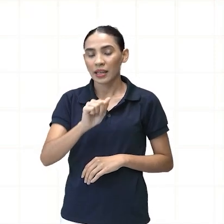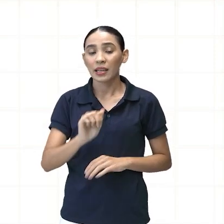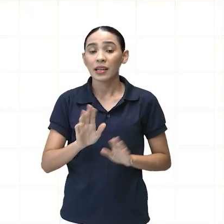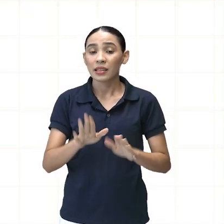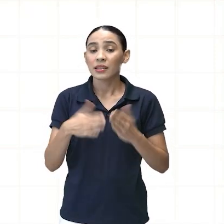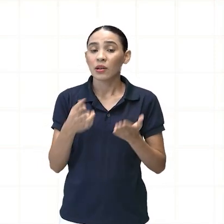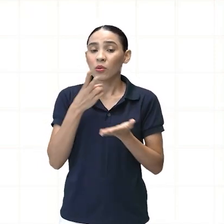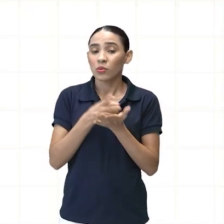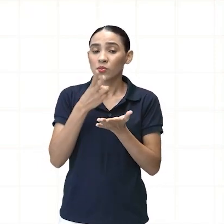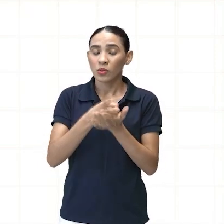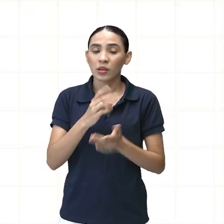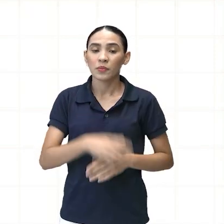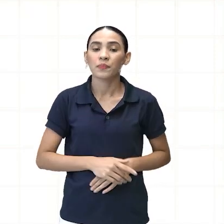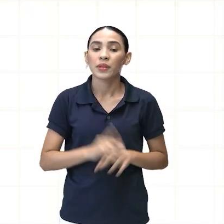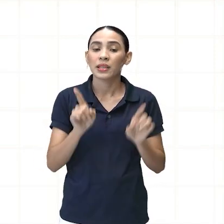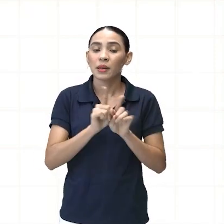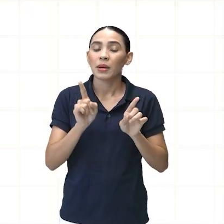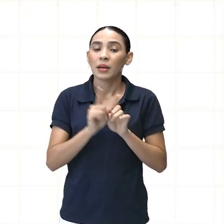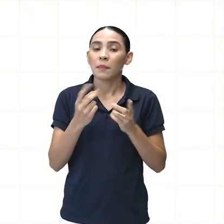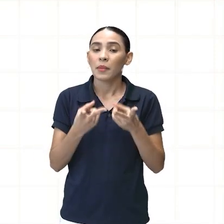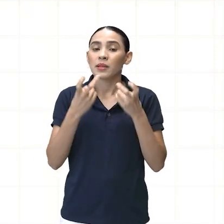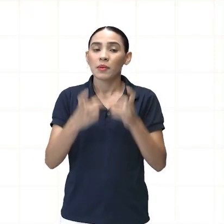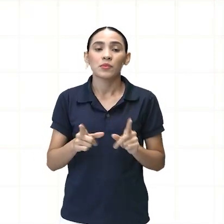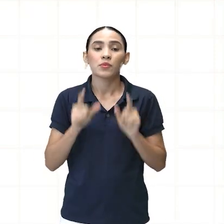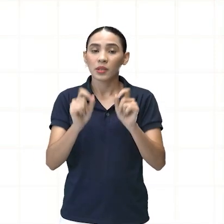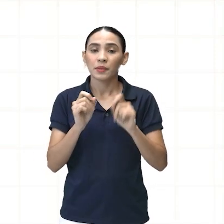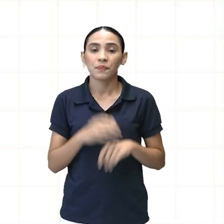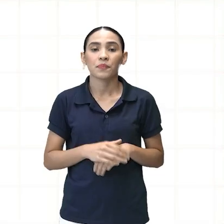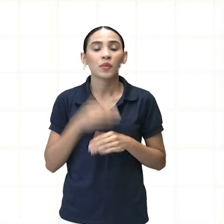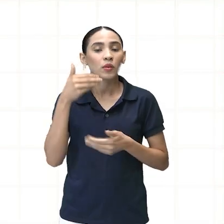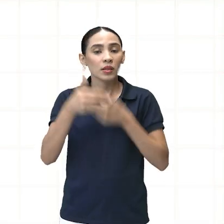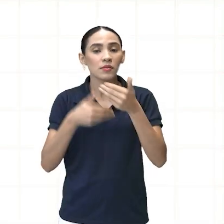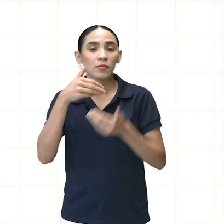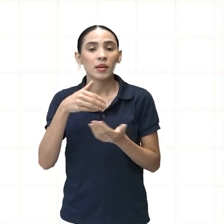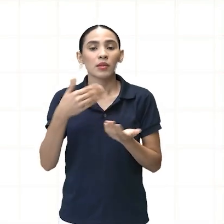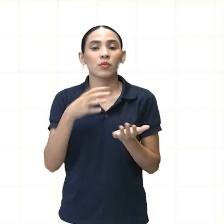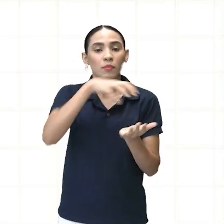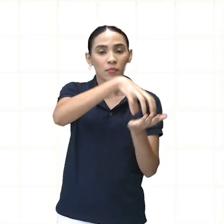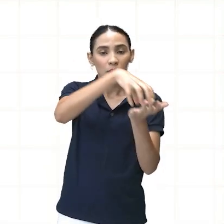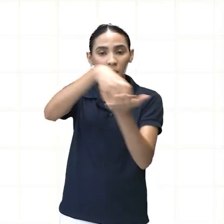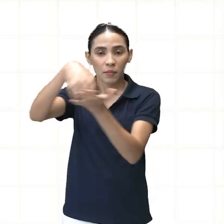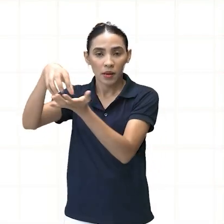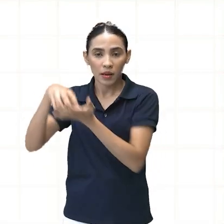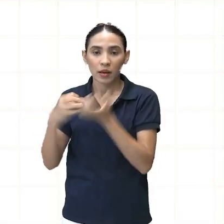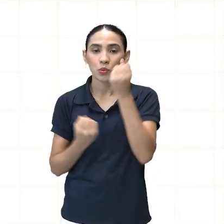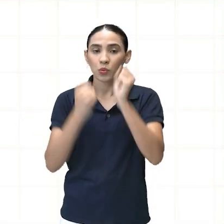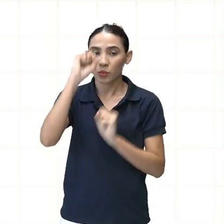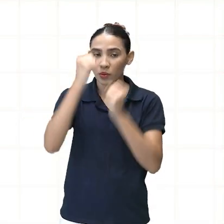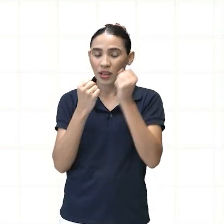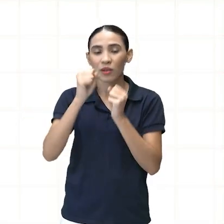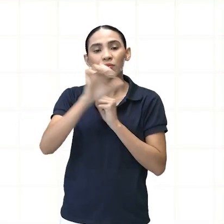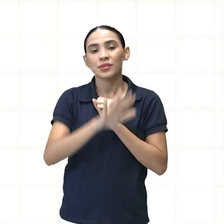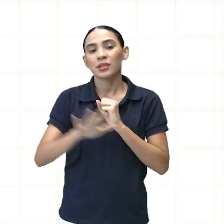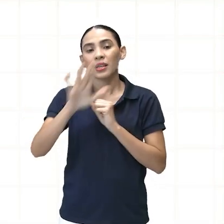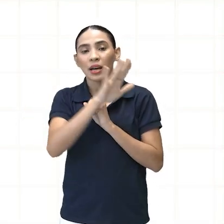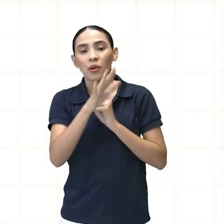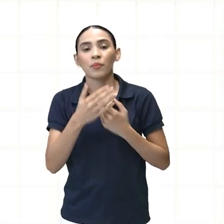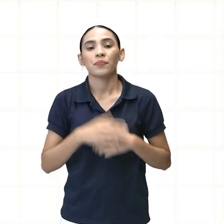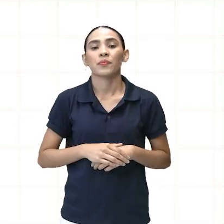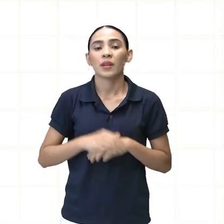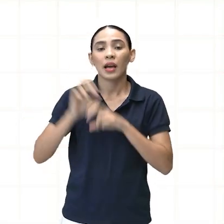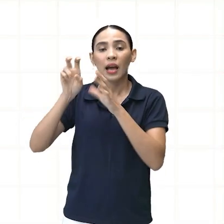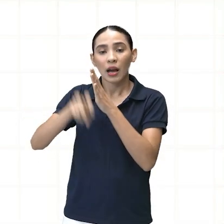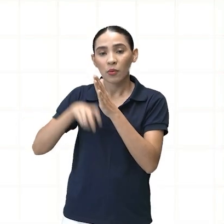dando continuidade, a gente observa que o desenvolvimento dos setores do setor industrial, de uma forma geral, né,